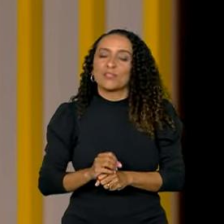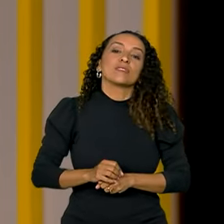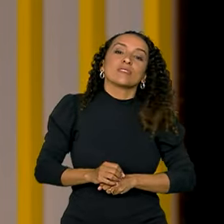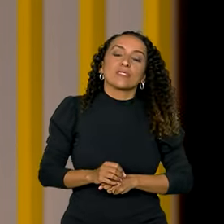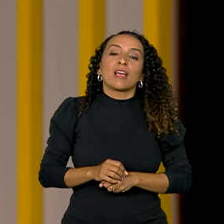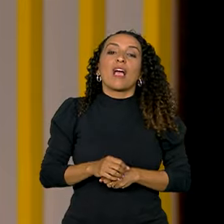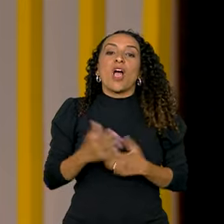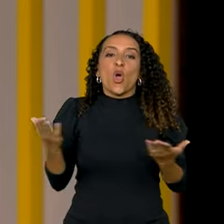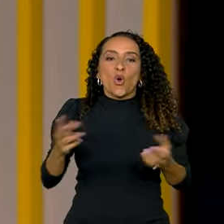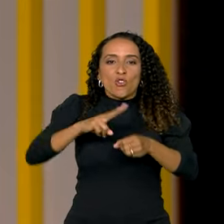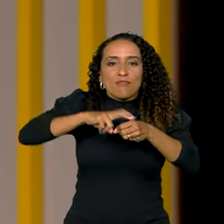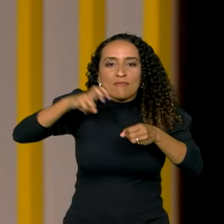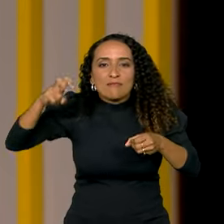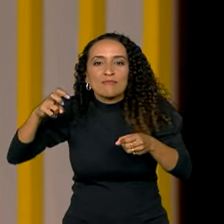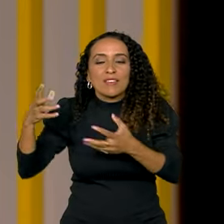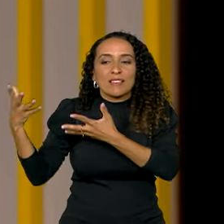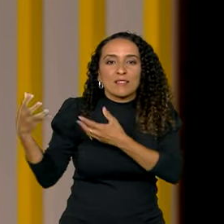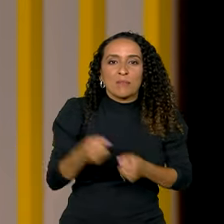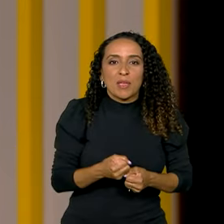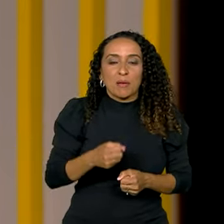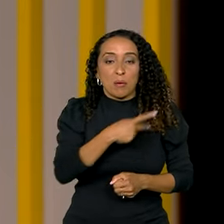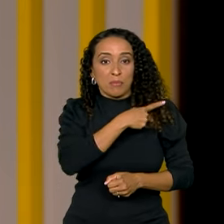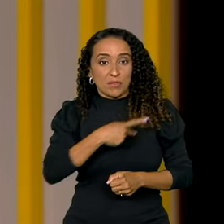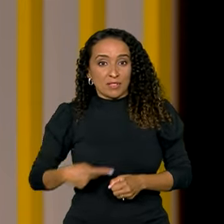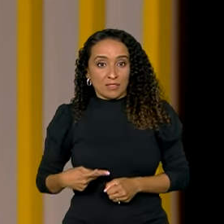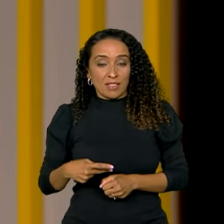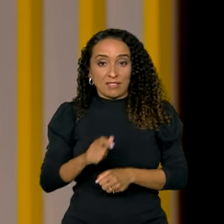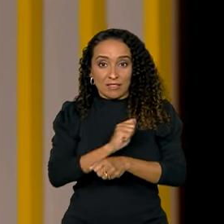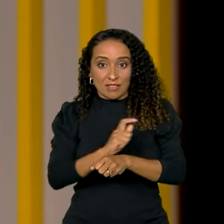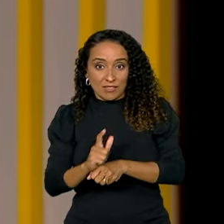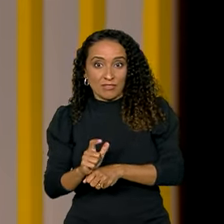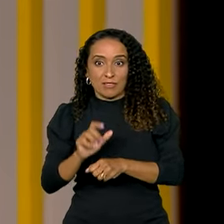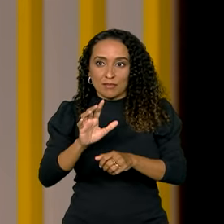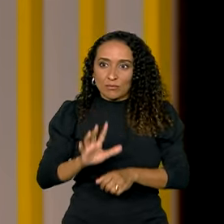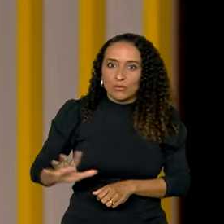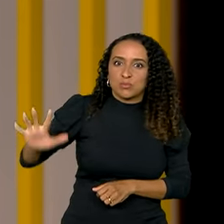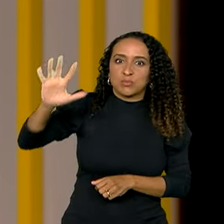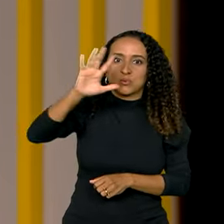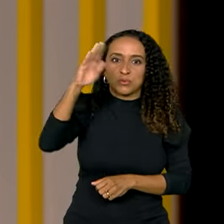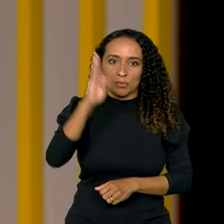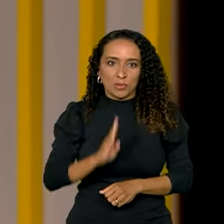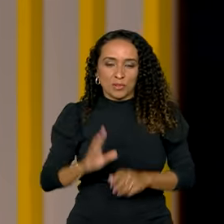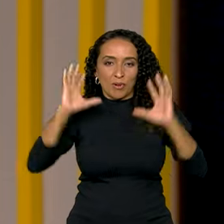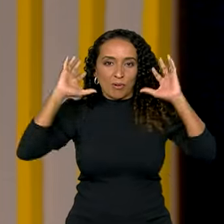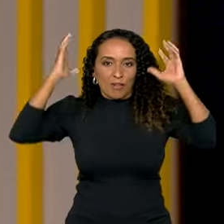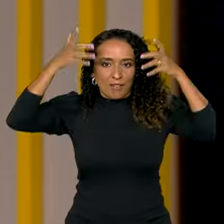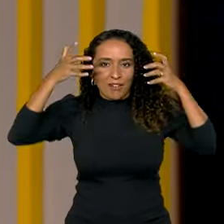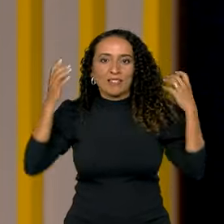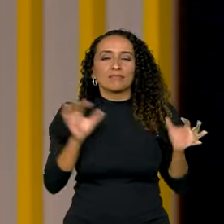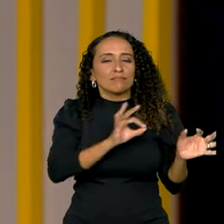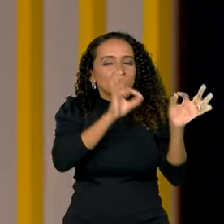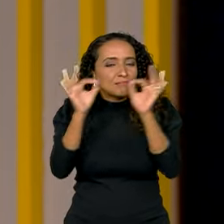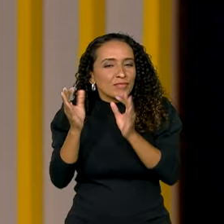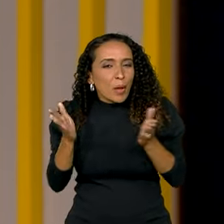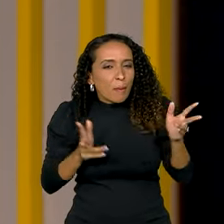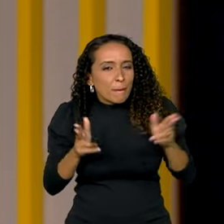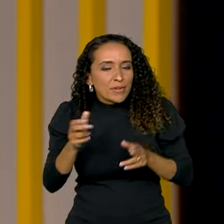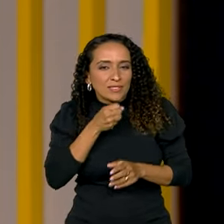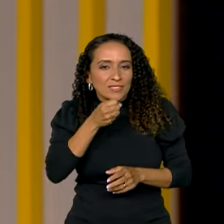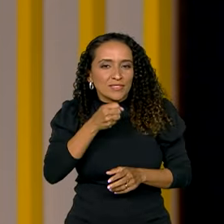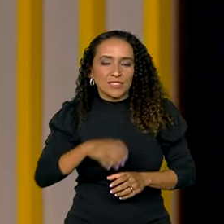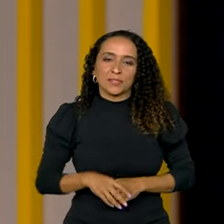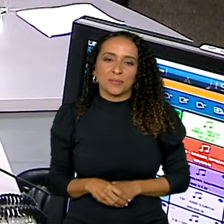a Voz do Brasil recebeu o presidente da Agência Espacial Brasileira, Marco Antônio Chamon. Confira agora um trecho da